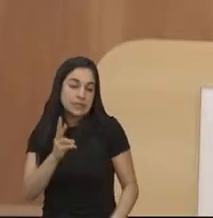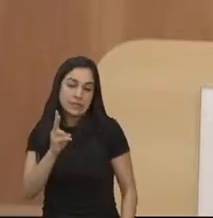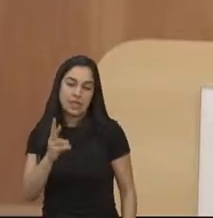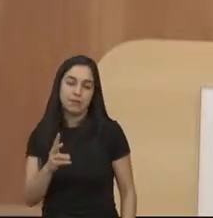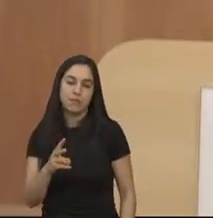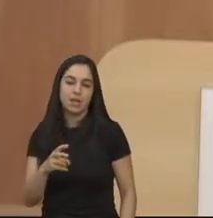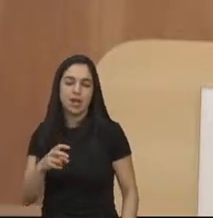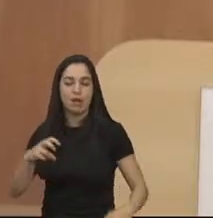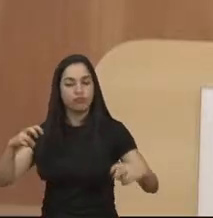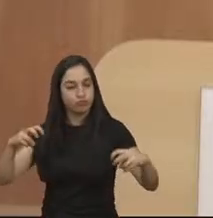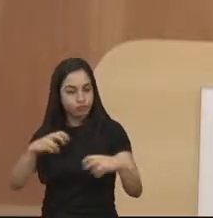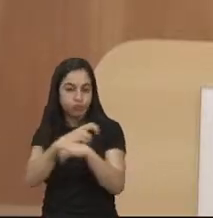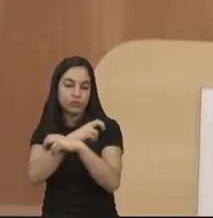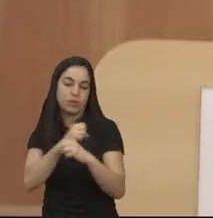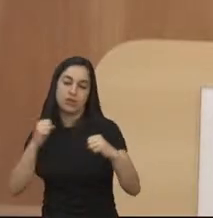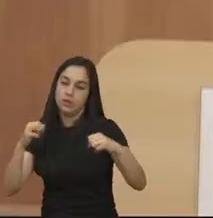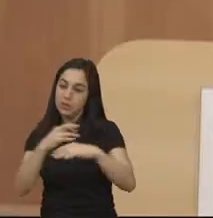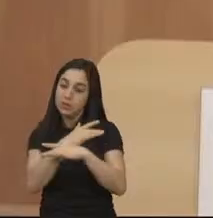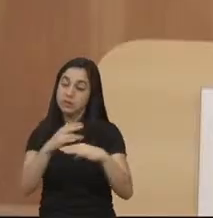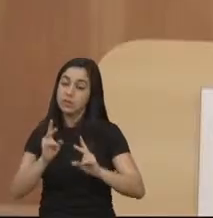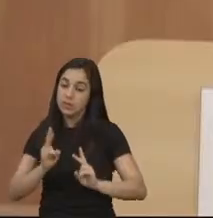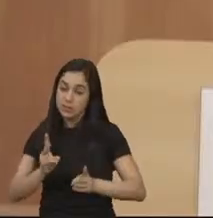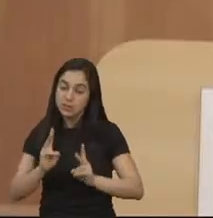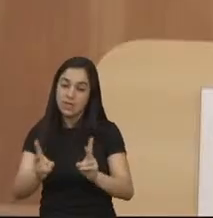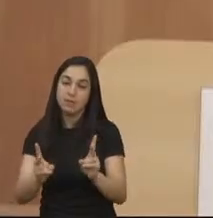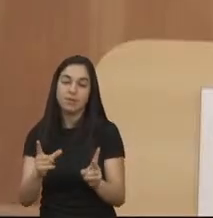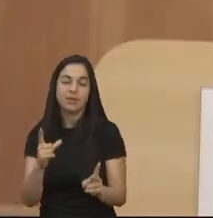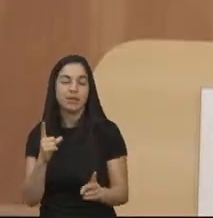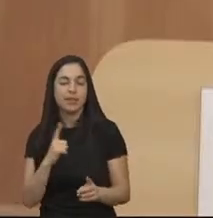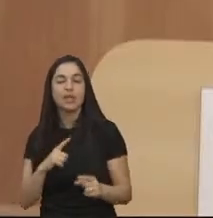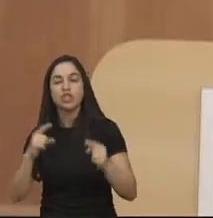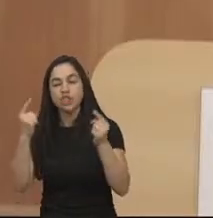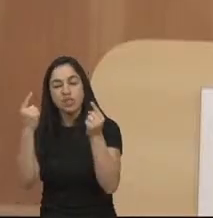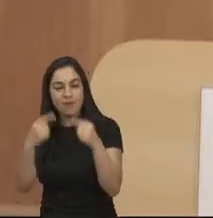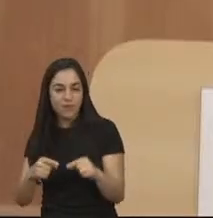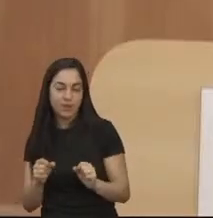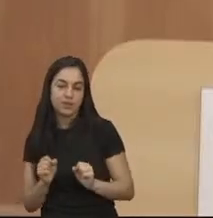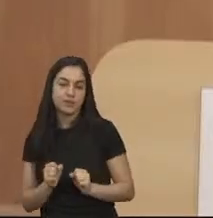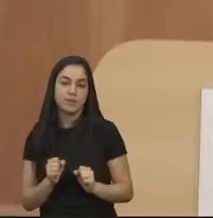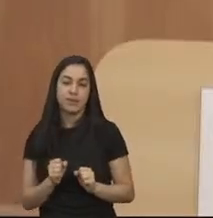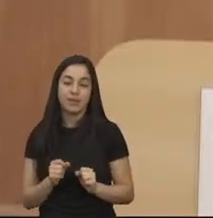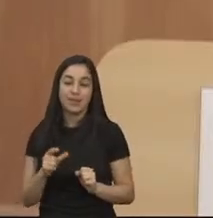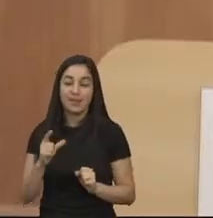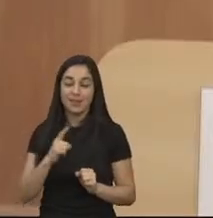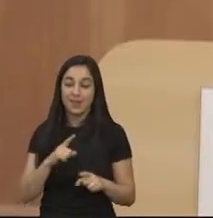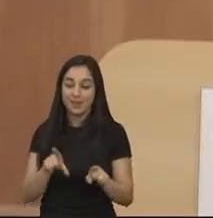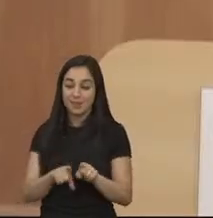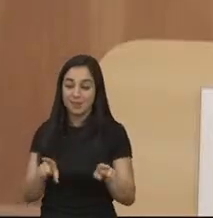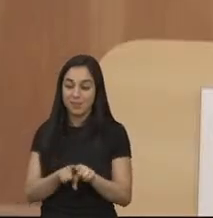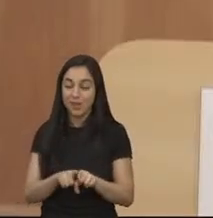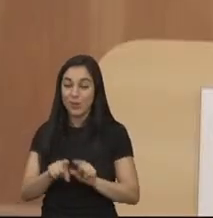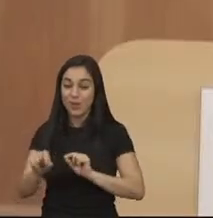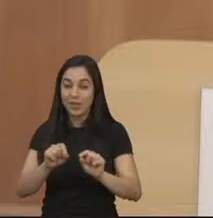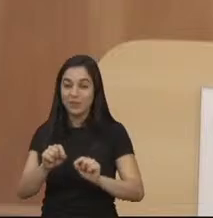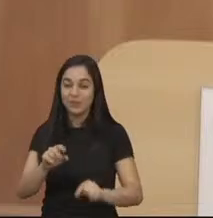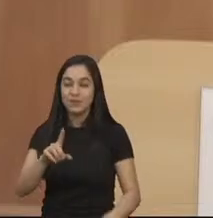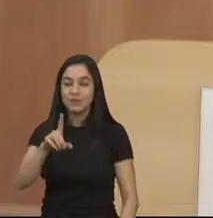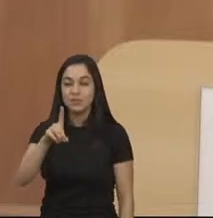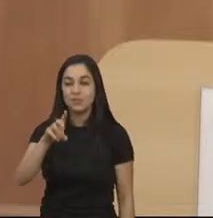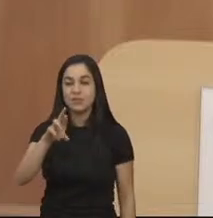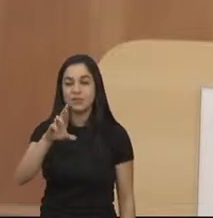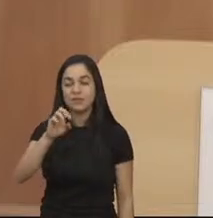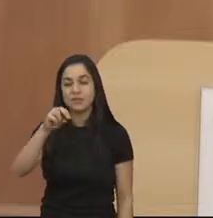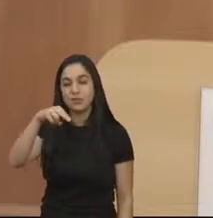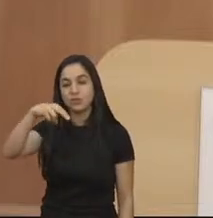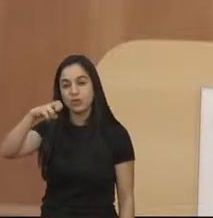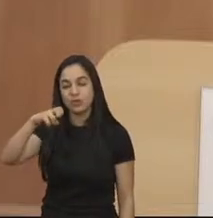desafio. A gente percebe também que vem aí futuramente um trânsito aéreo, né? Por meio dos drones, que a gente já